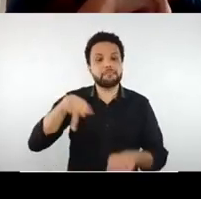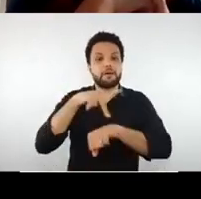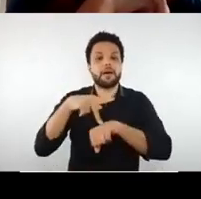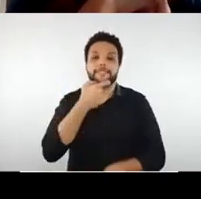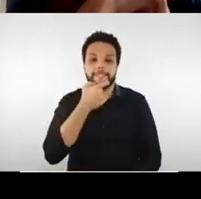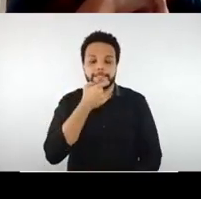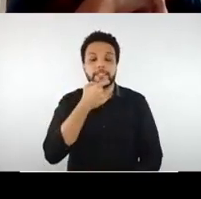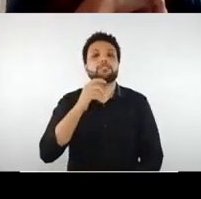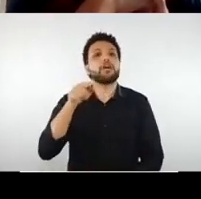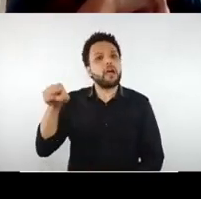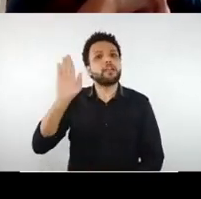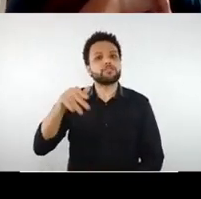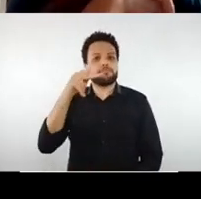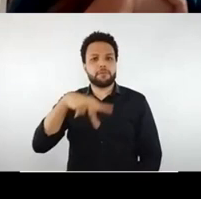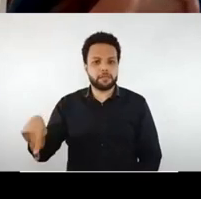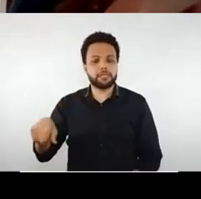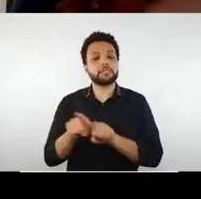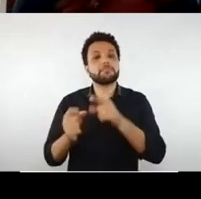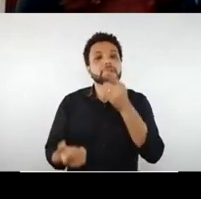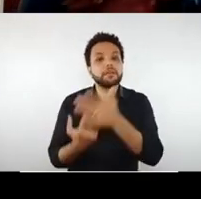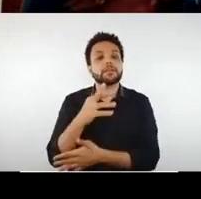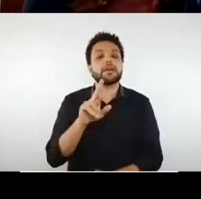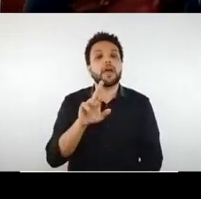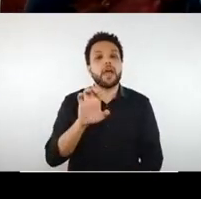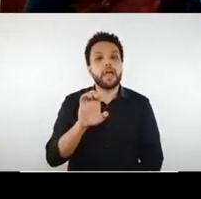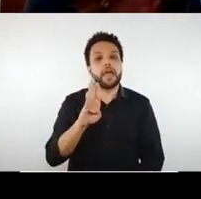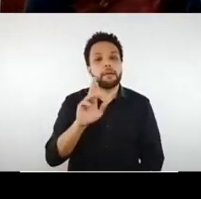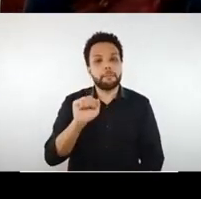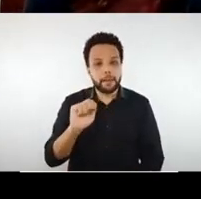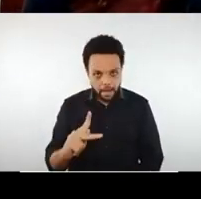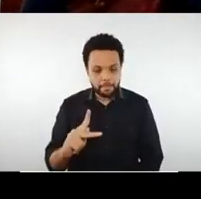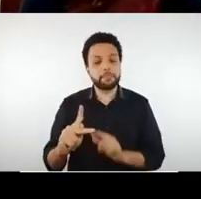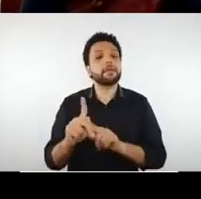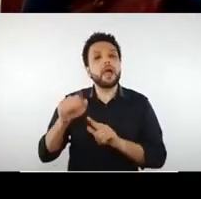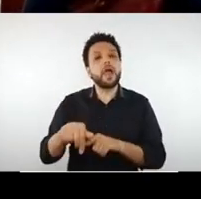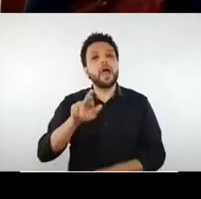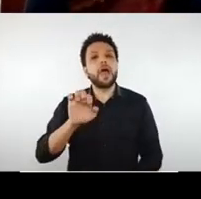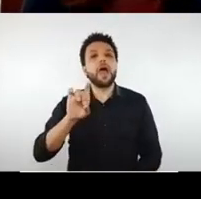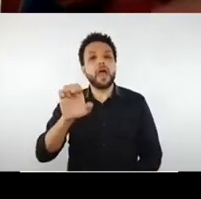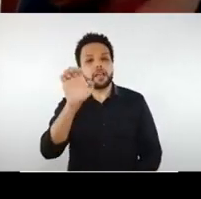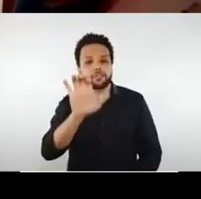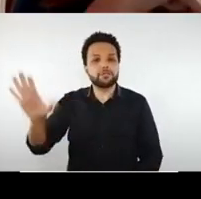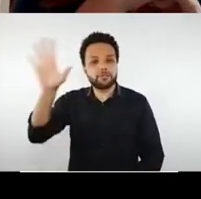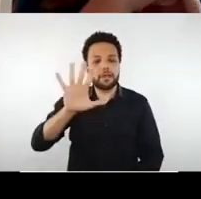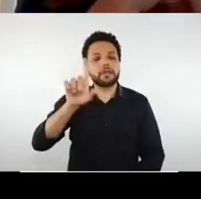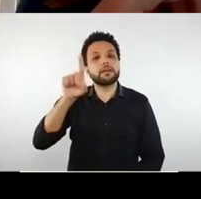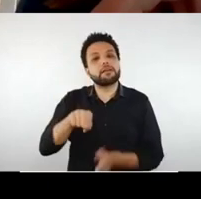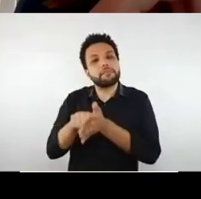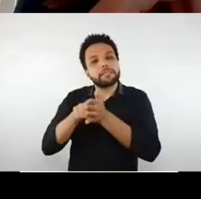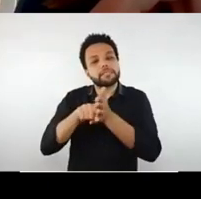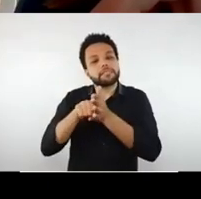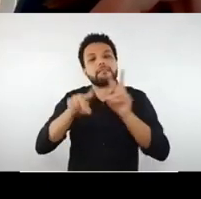presidente, e foi membro fundadora da REBRAC, que é uma rede europeia de pesquisadores de estudos culturais brasileiros. Então, a